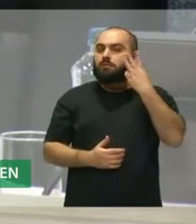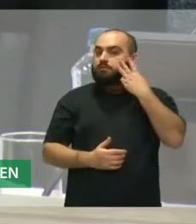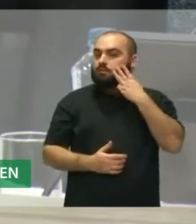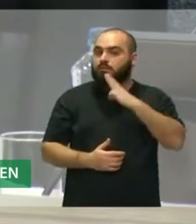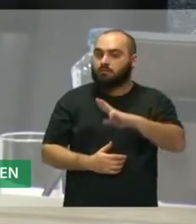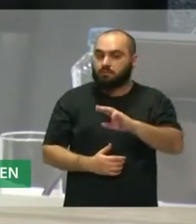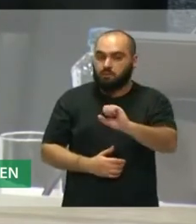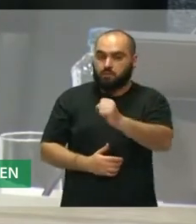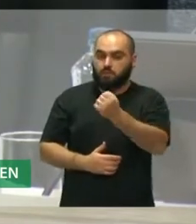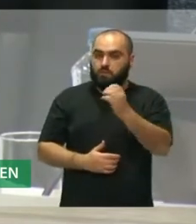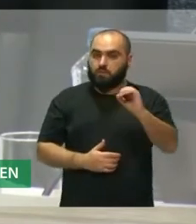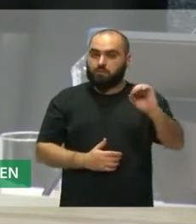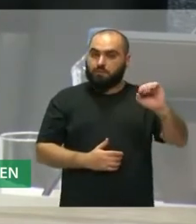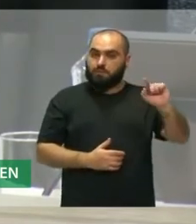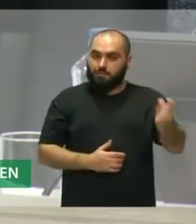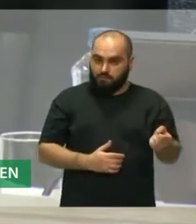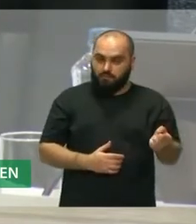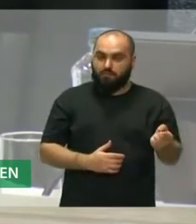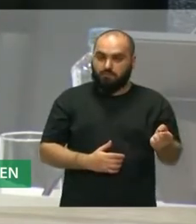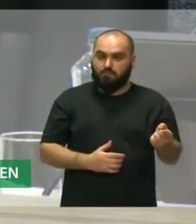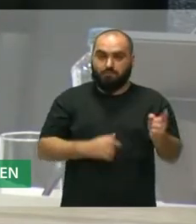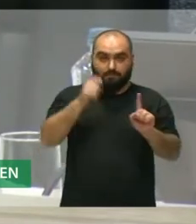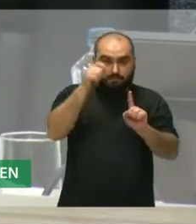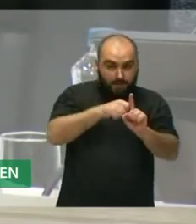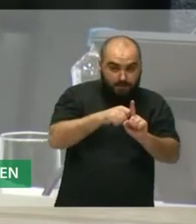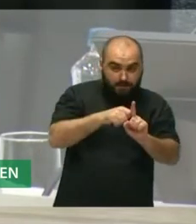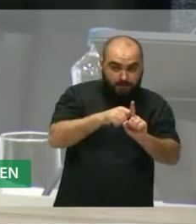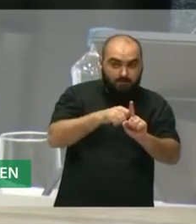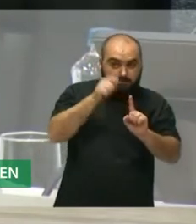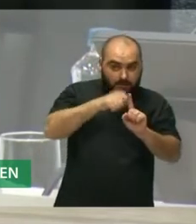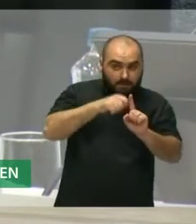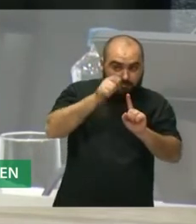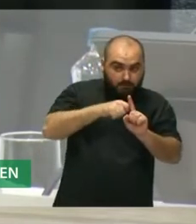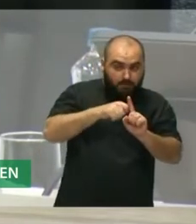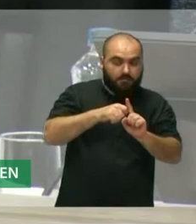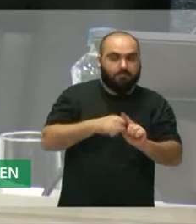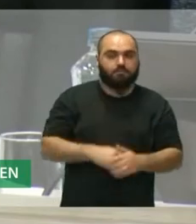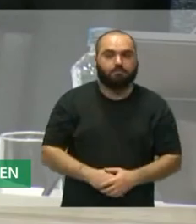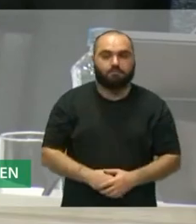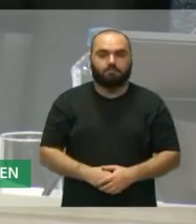e 800 mil mês, durante os